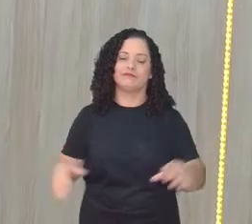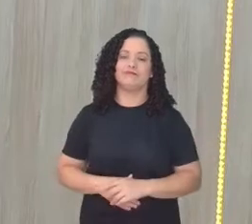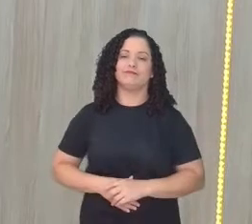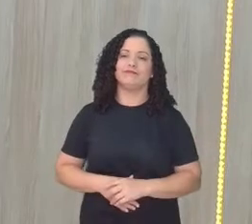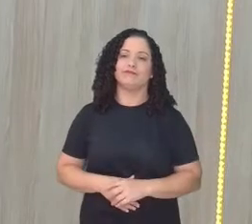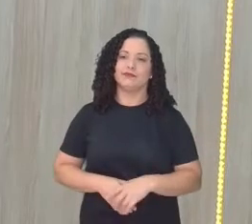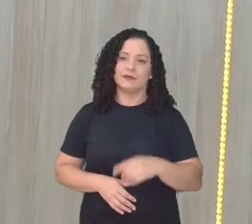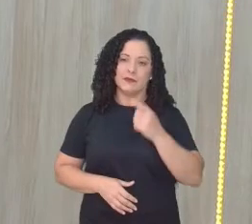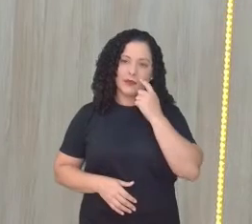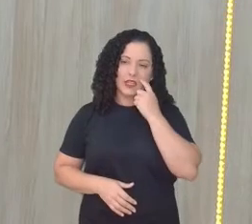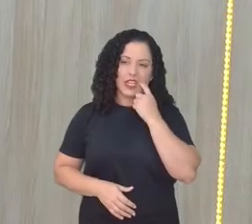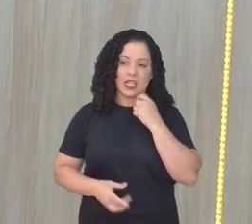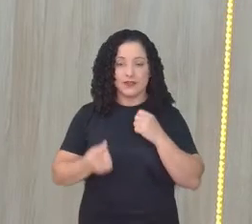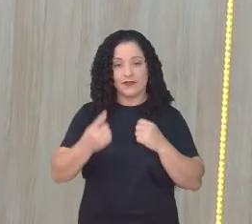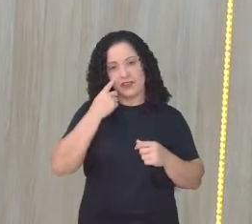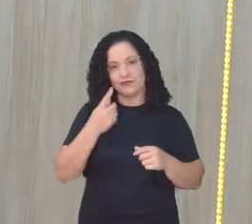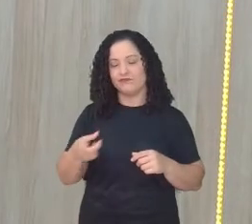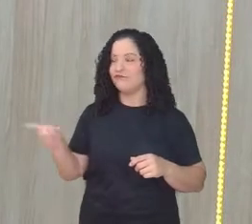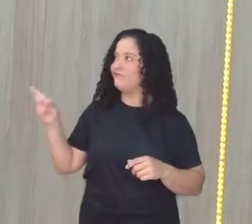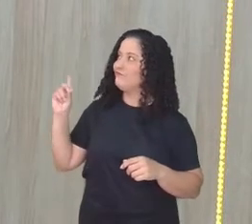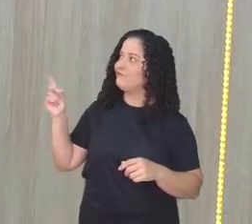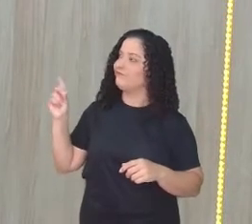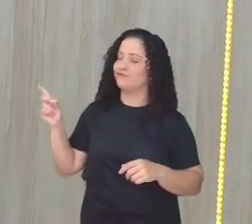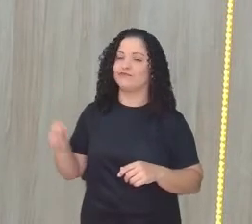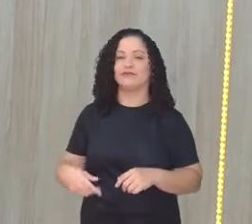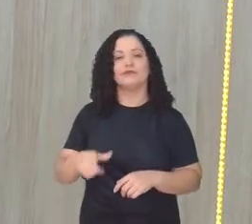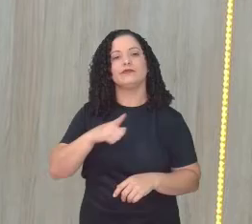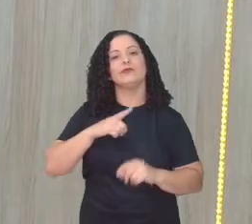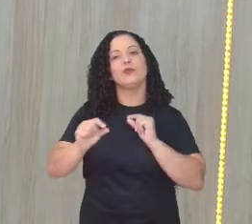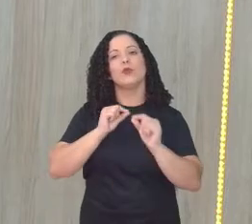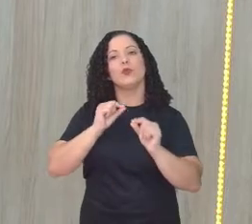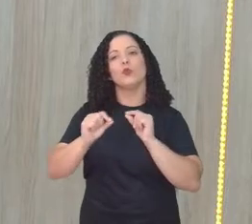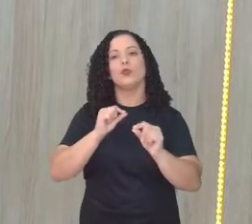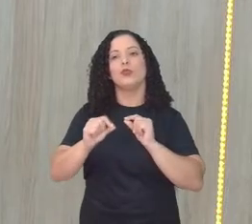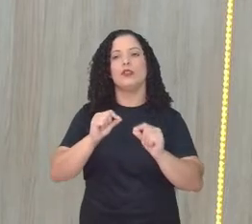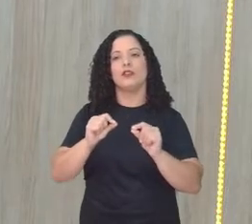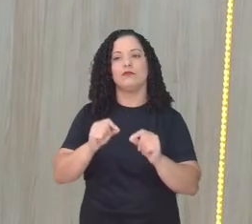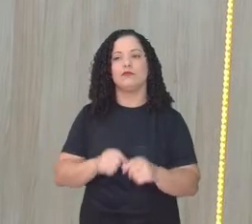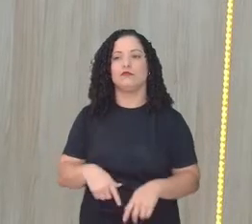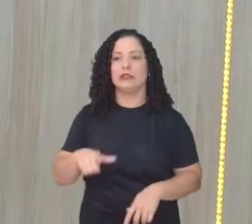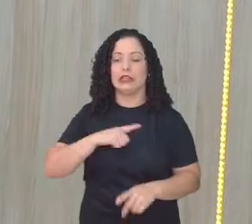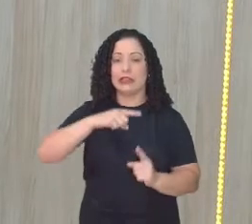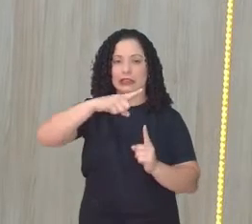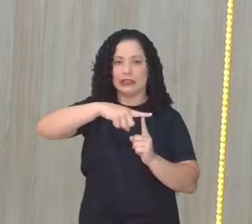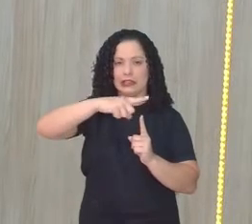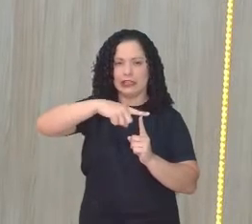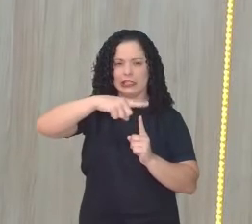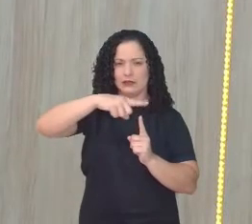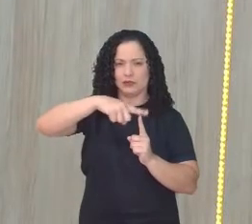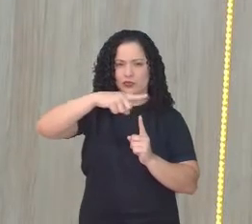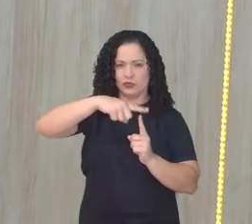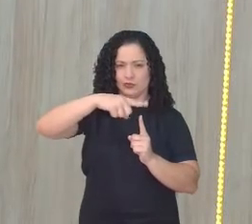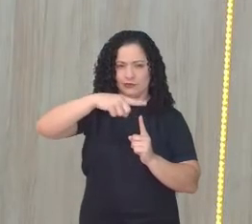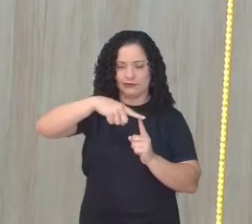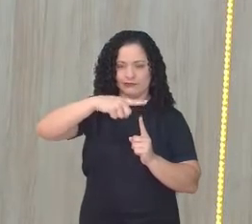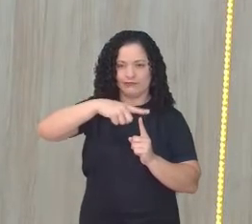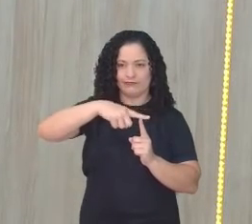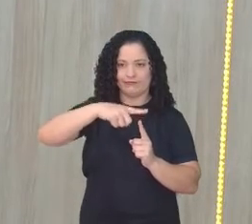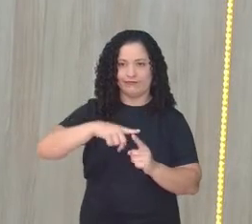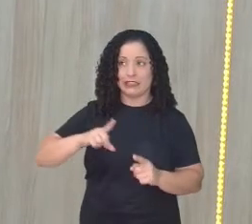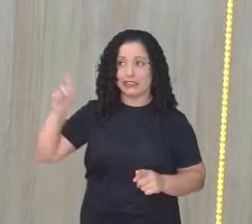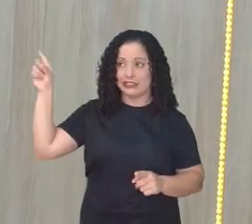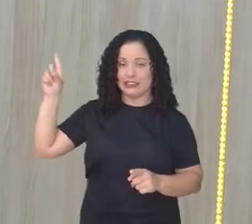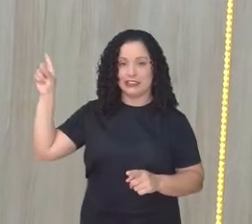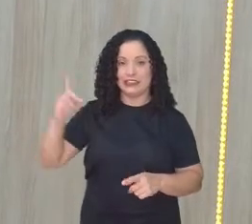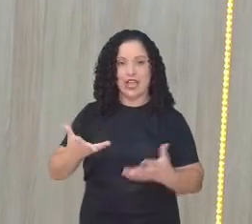para a gente fazer um paralelo. Aqui a gente falou em imprensa de tipos móveis, né? Aqui, ó, essa era a máquina